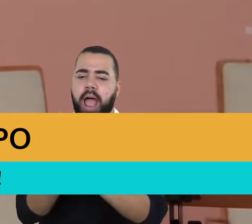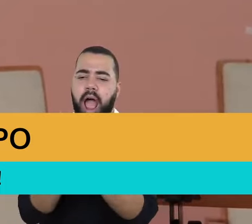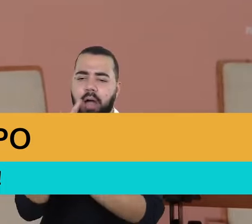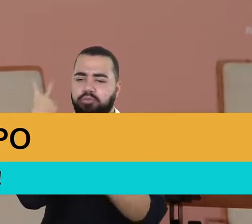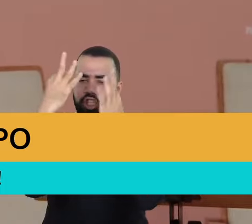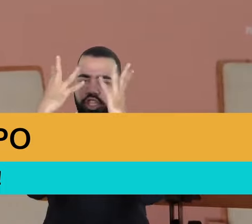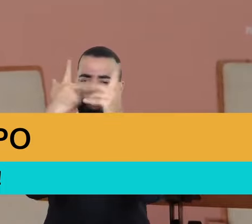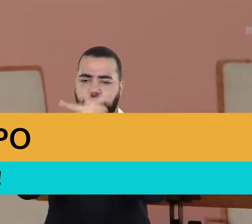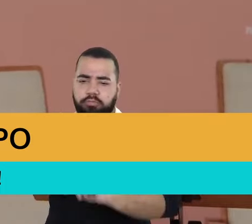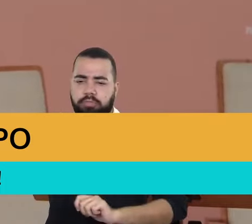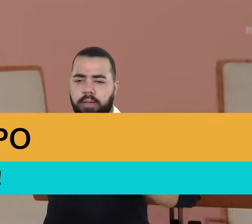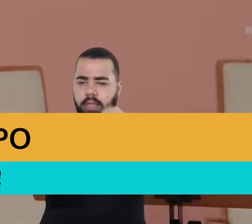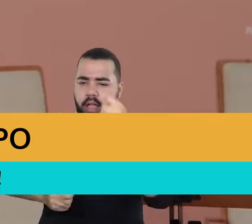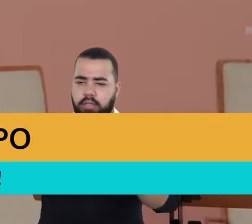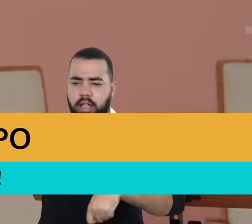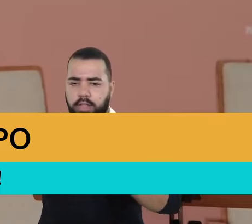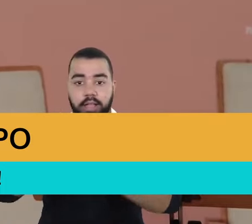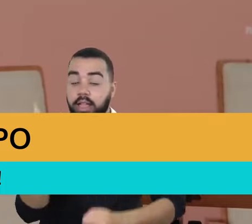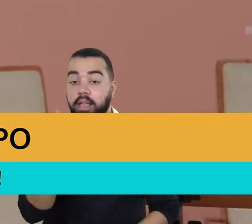dentro da borda.